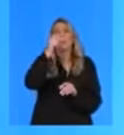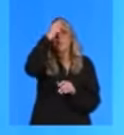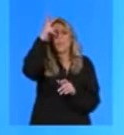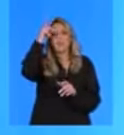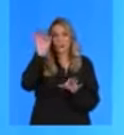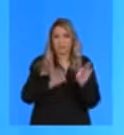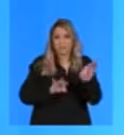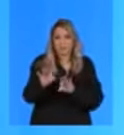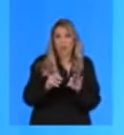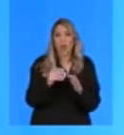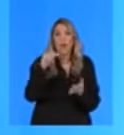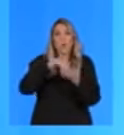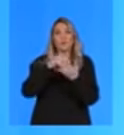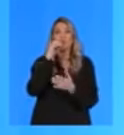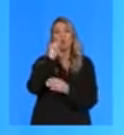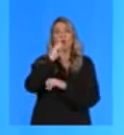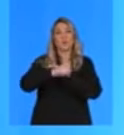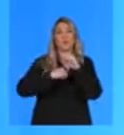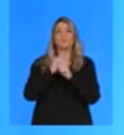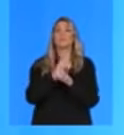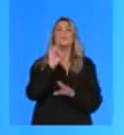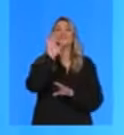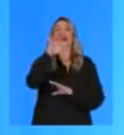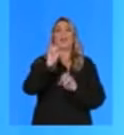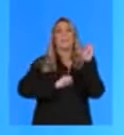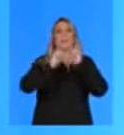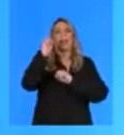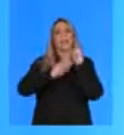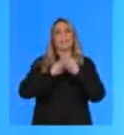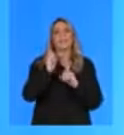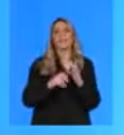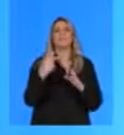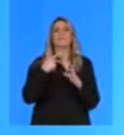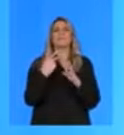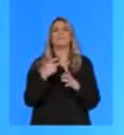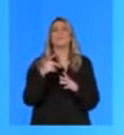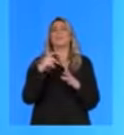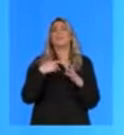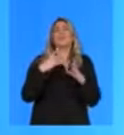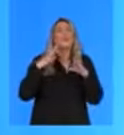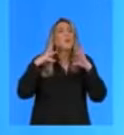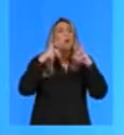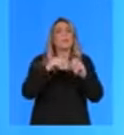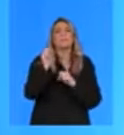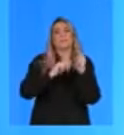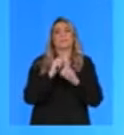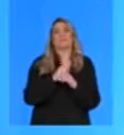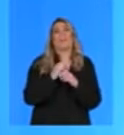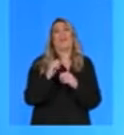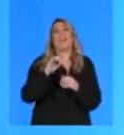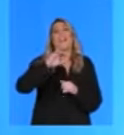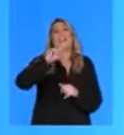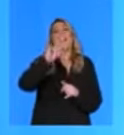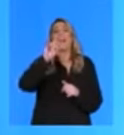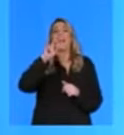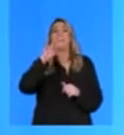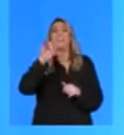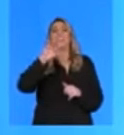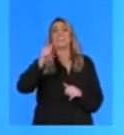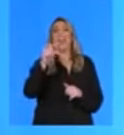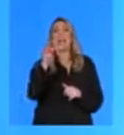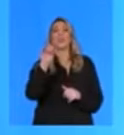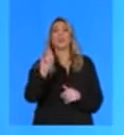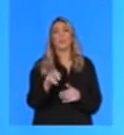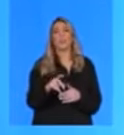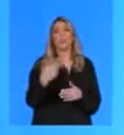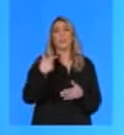últimos 8 anos as empresas as empresas sobretudo da a do lava-jato elas sentaram na